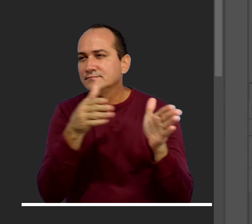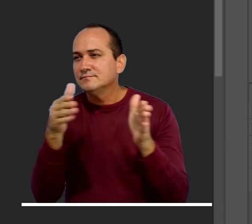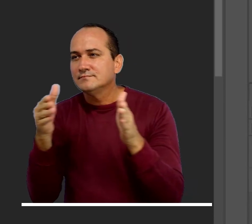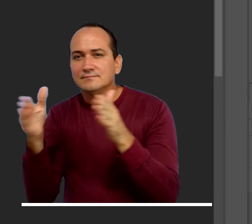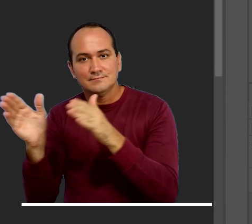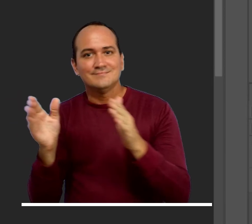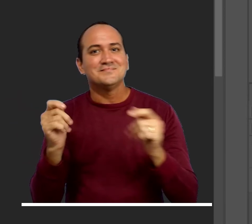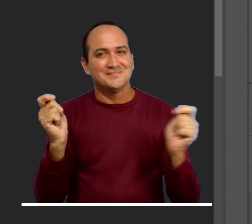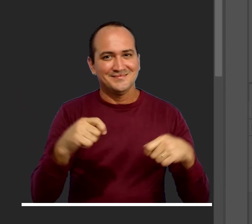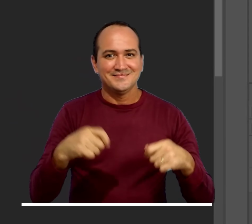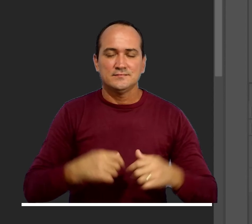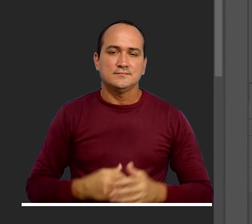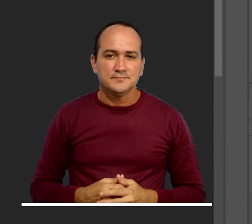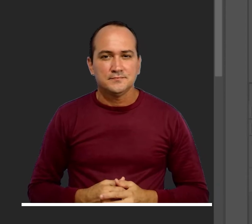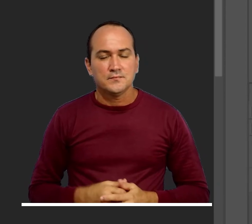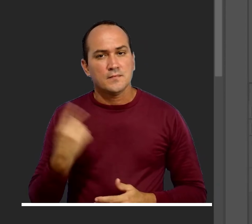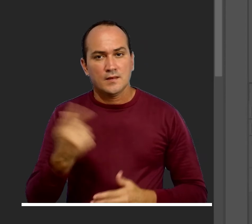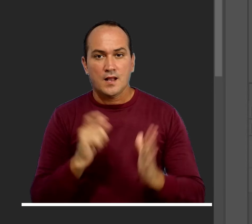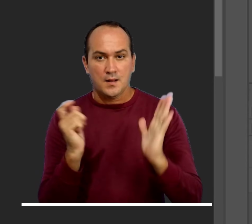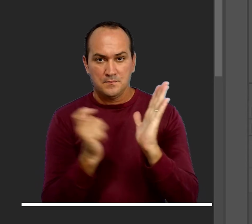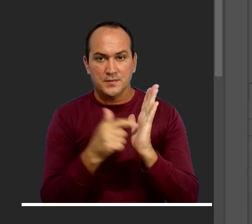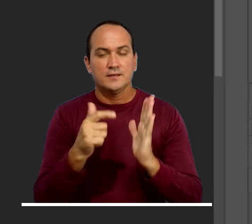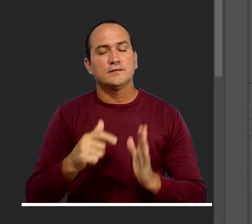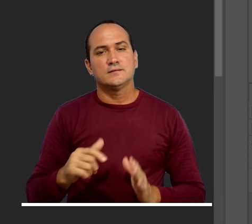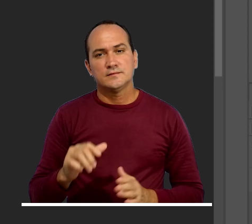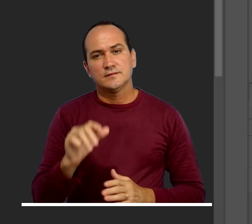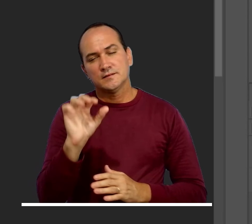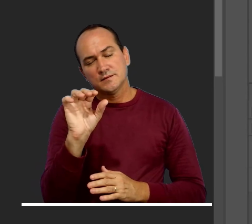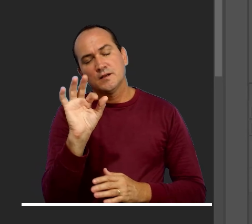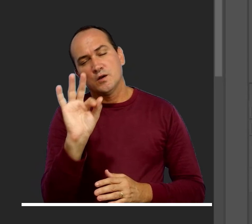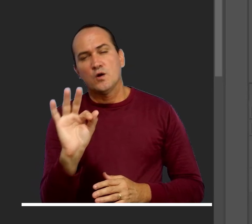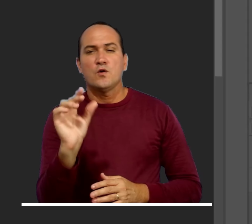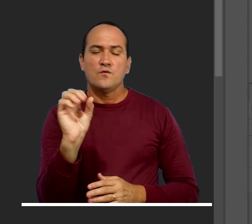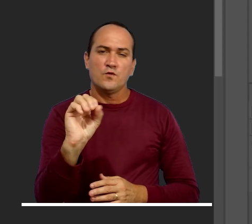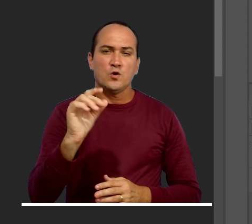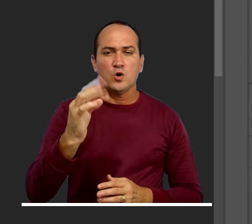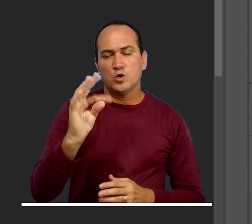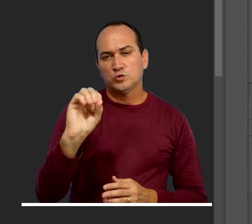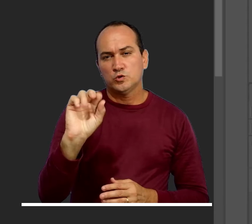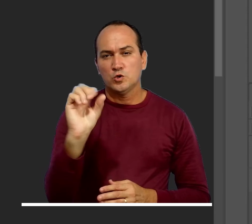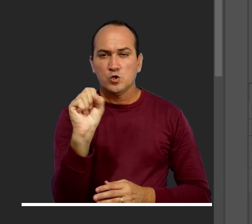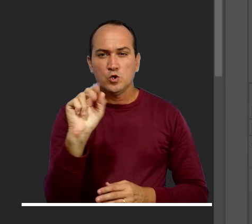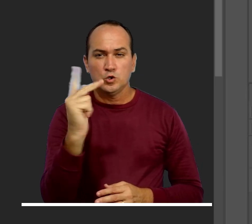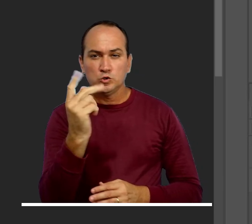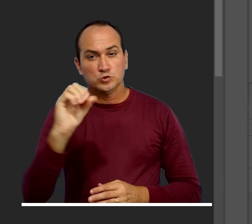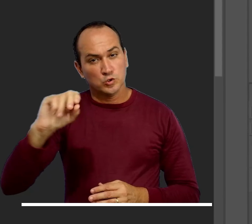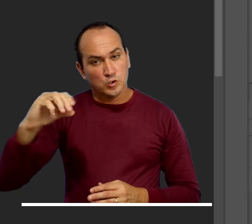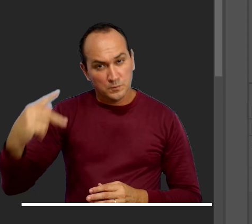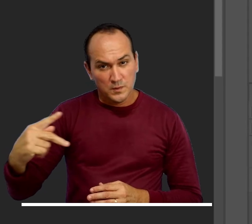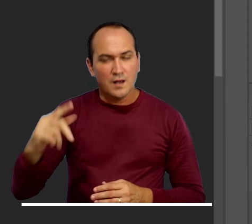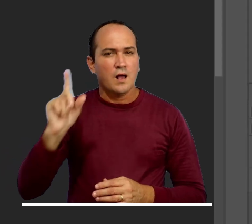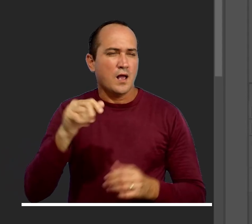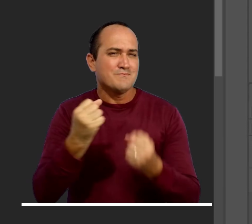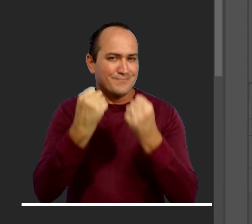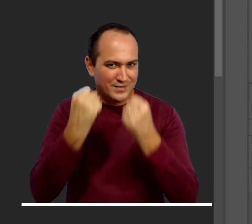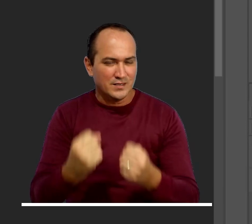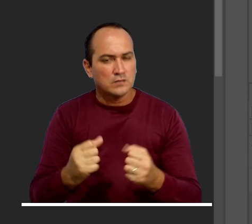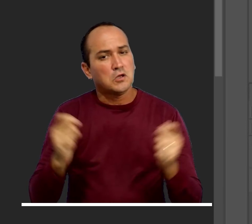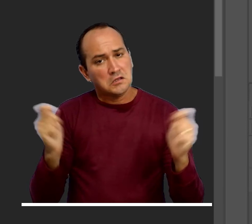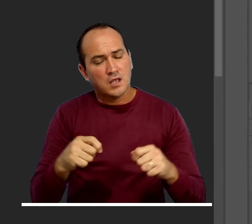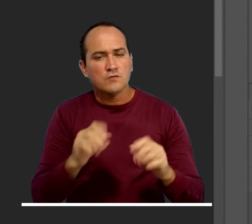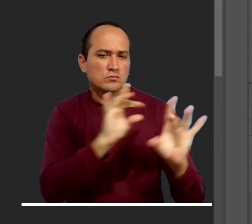aqui. Normalmente, para você dar um play aqui no Photoshop é um pouco mais pesado. Até consigo fazer isso aqui nesse meu computador, mas não há necessidade.